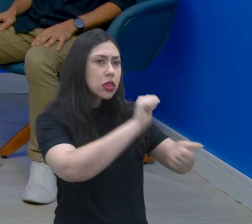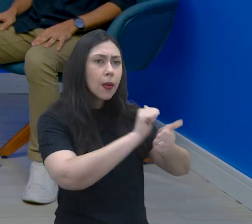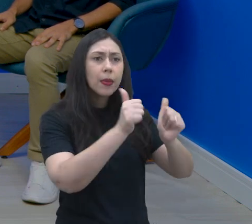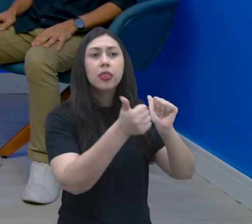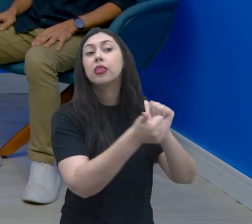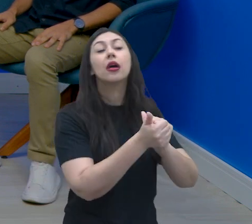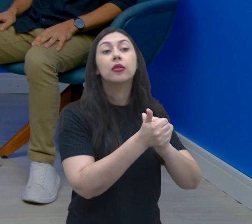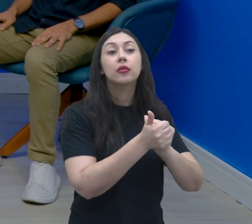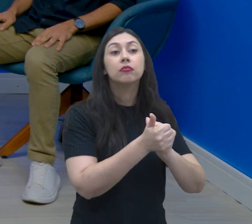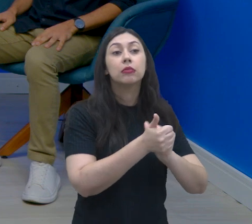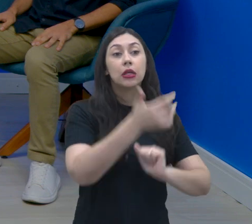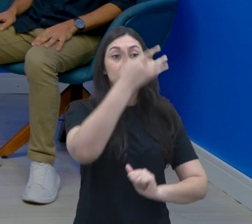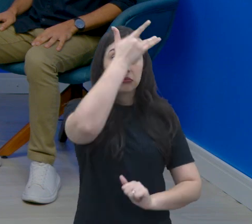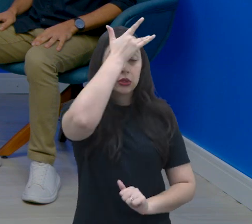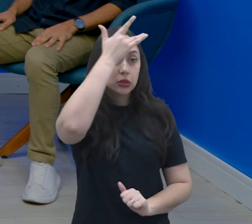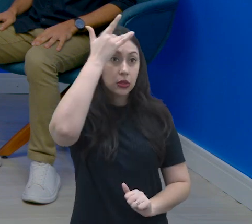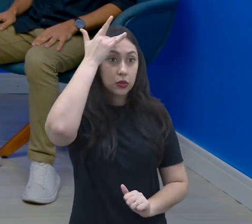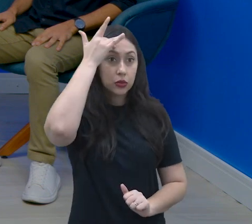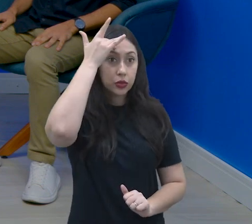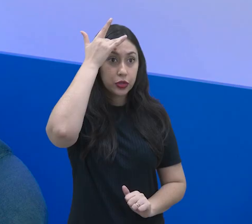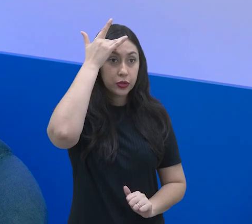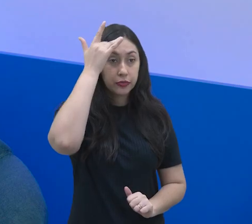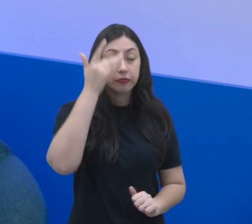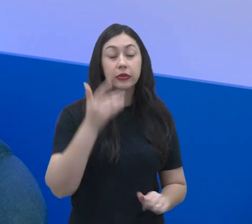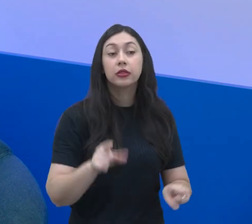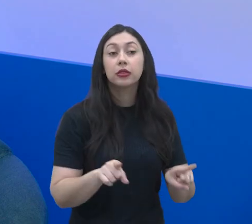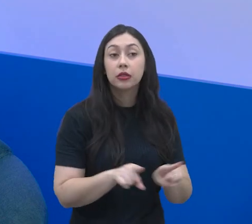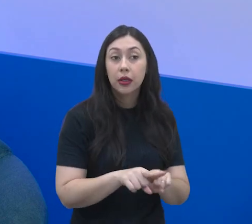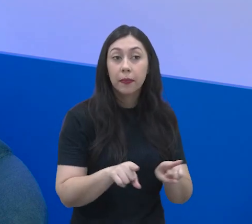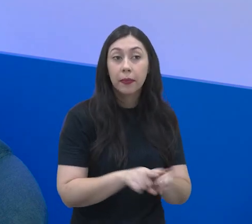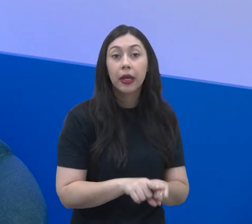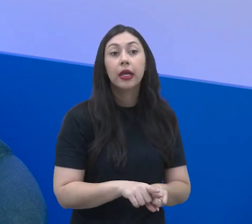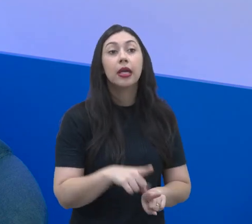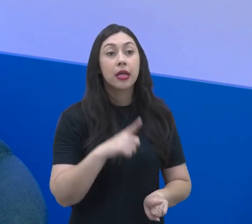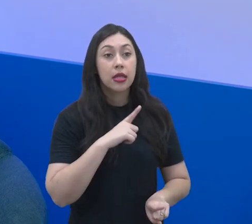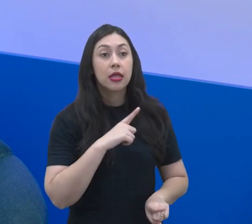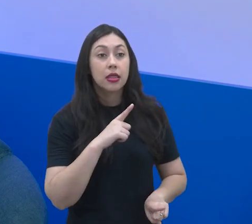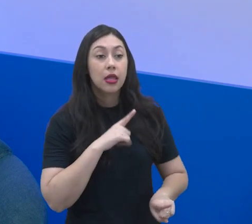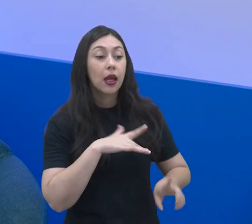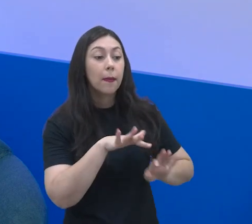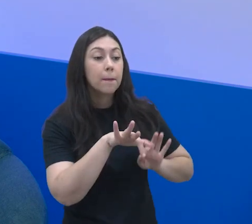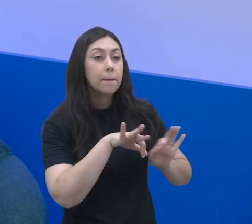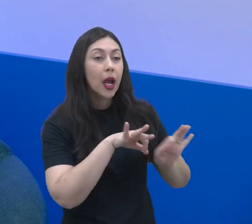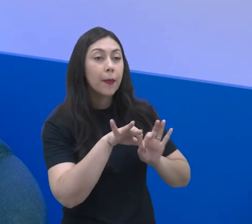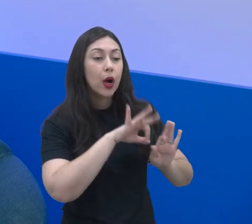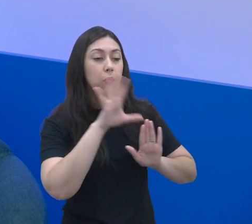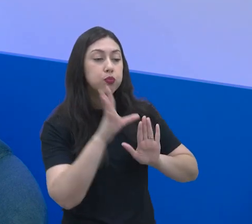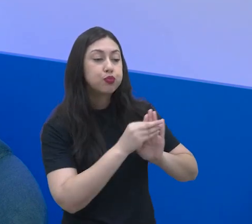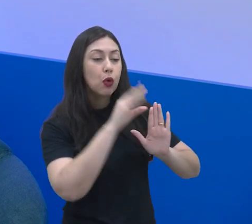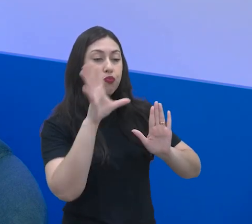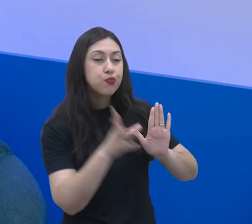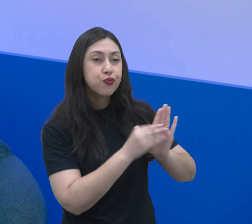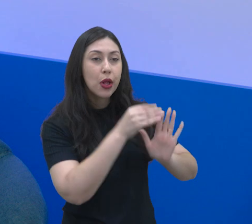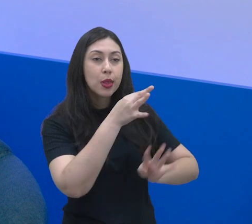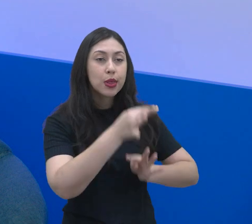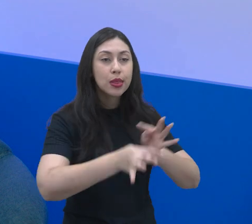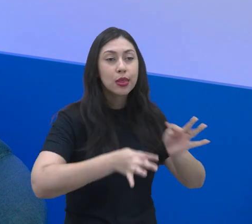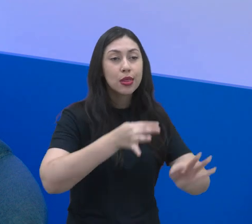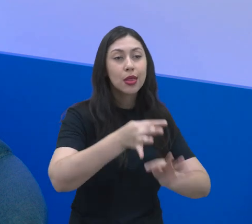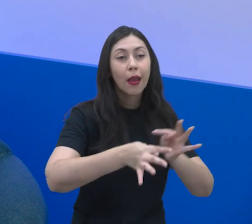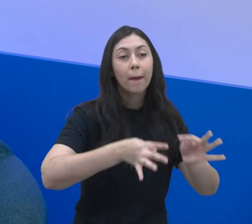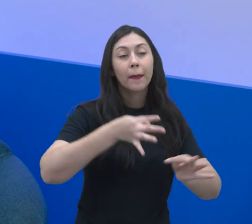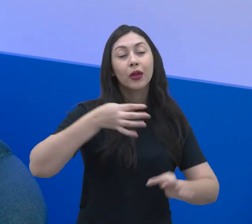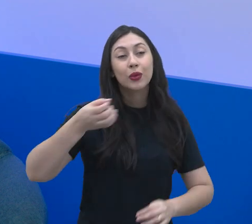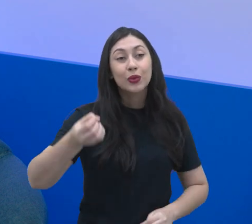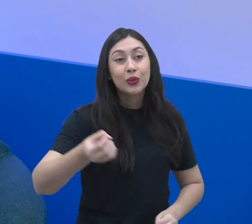mais nessas políticas de saúde mental e saúde pública, viu? Inclusive, tem adicionado vários tratamentos que são